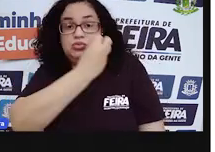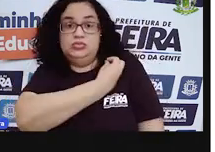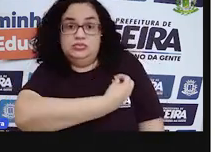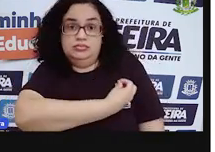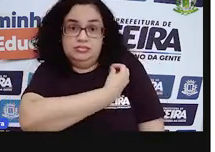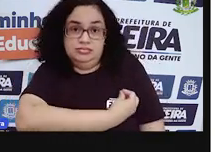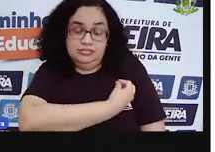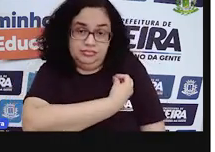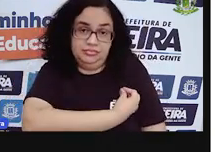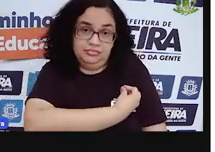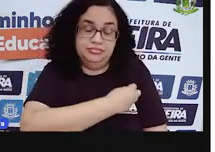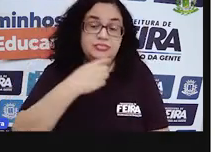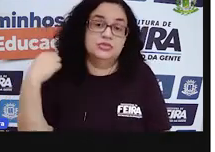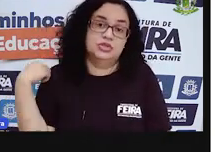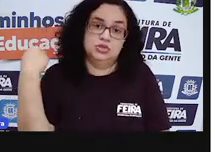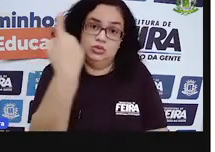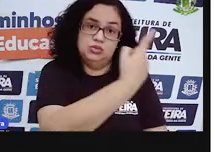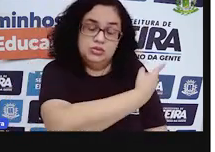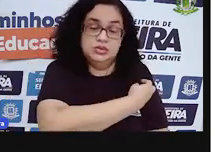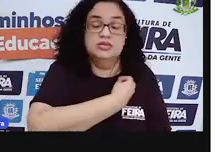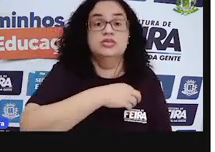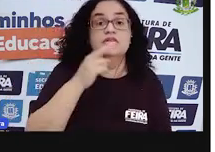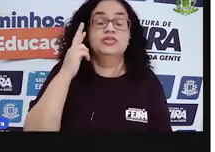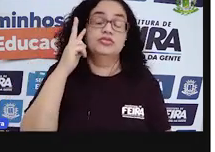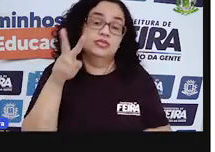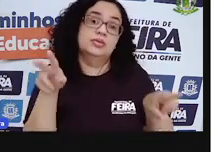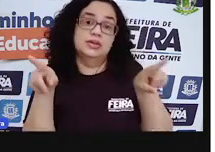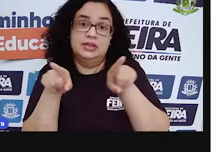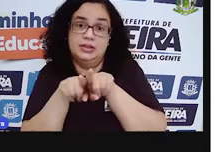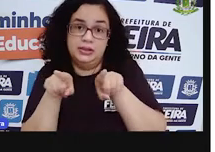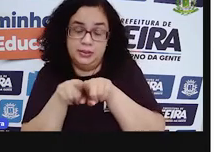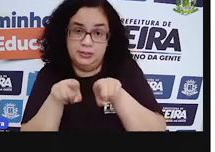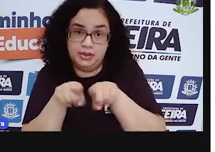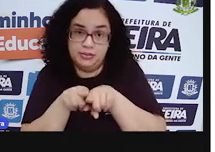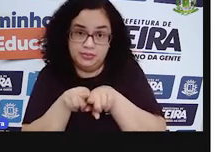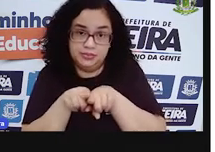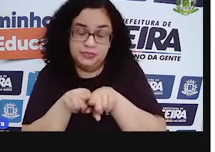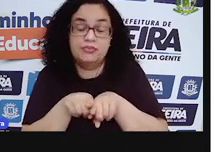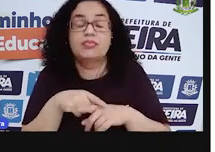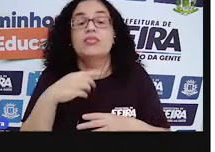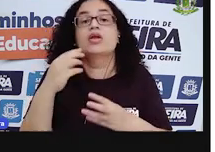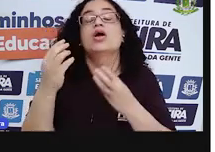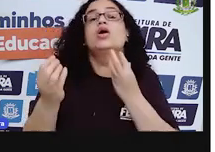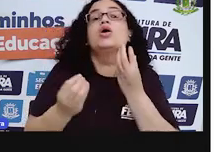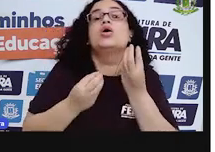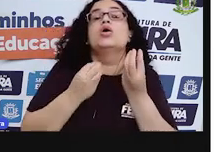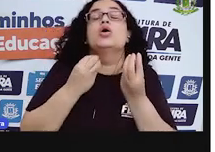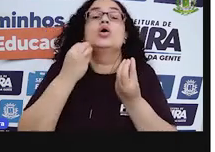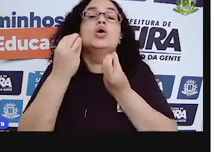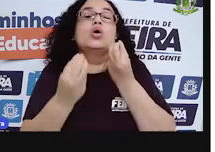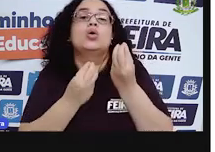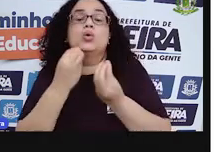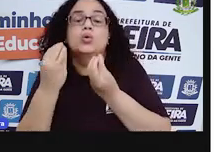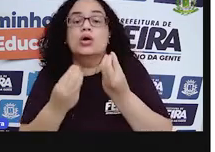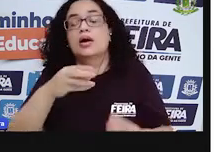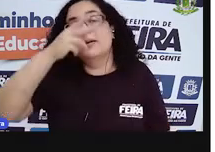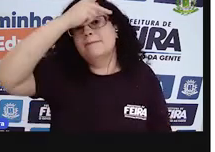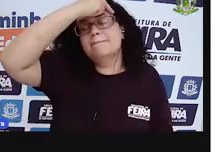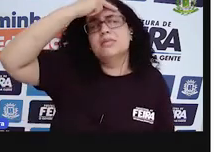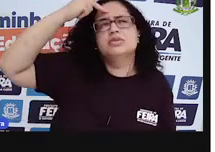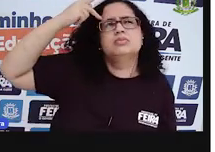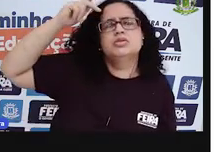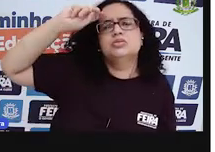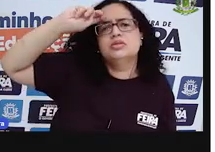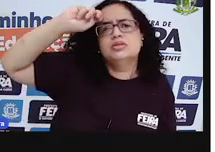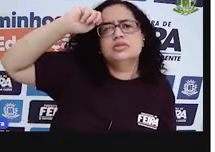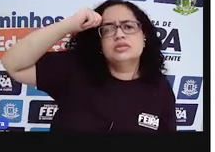situações do nosso cotidiano e a gente viu também é como é como é que é né as